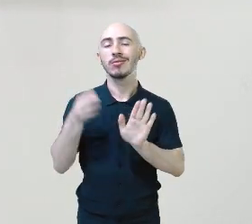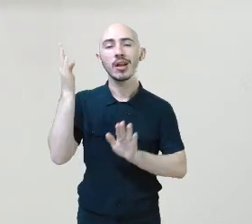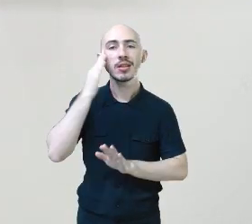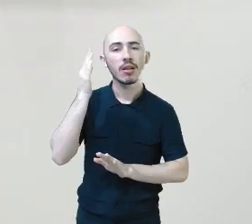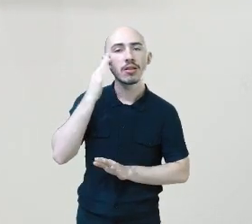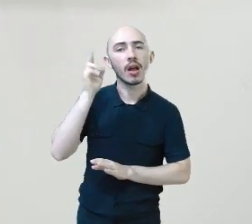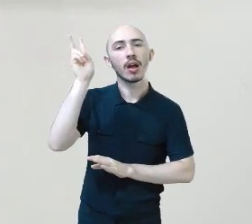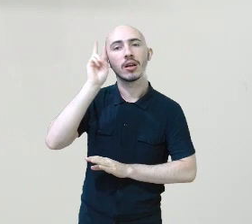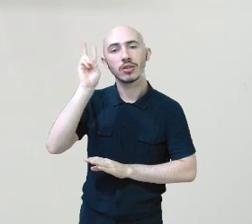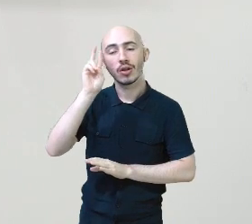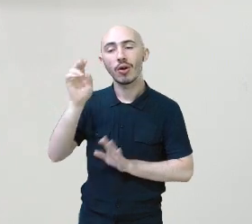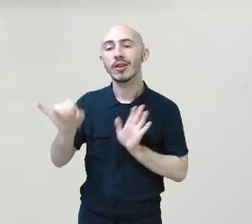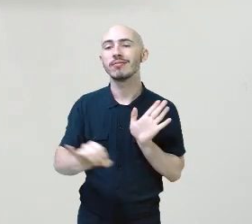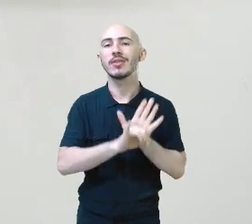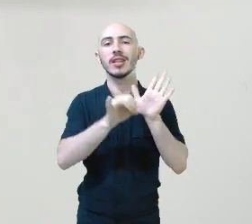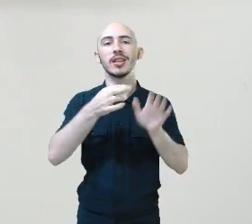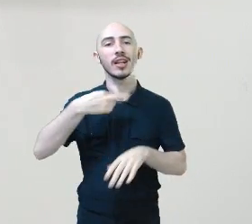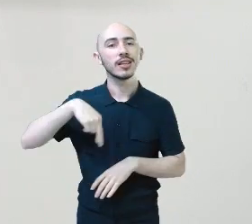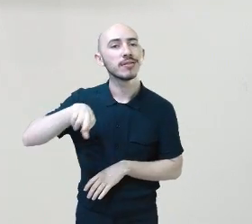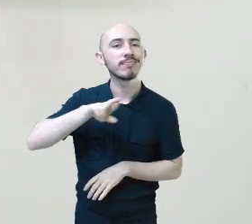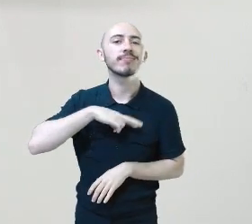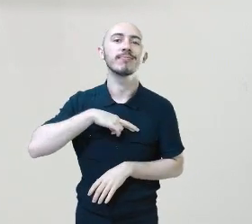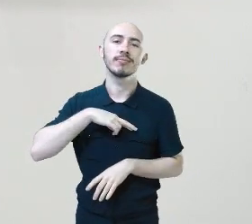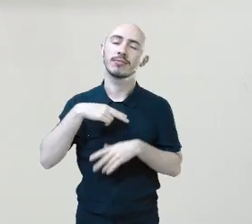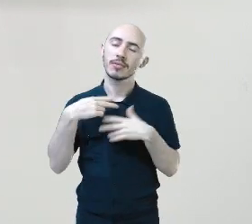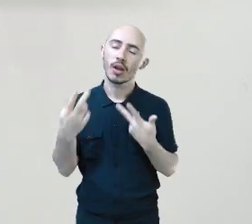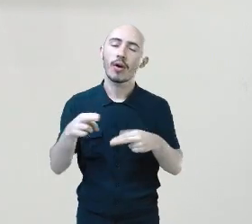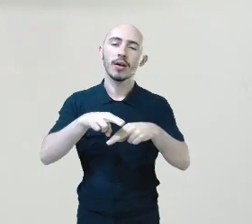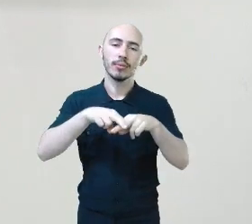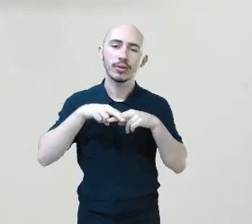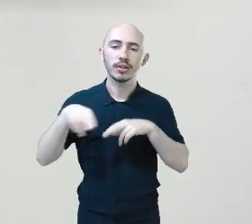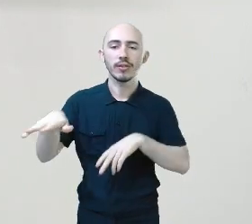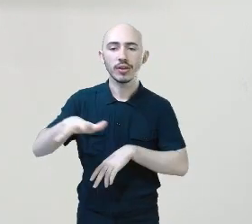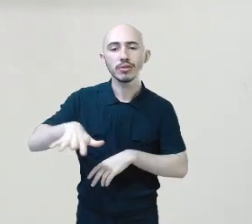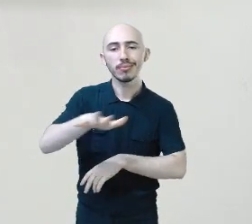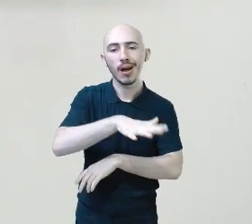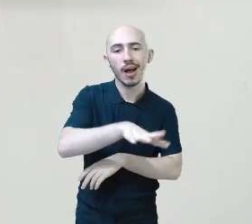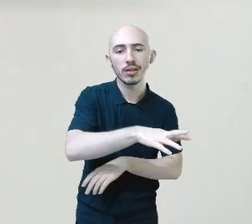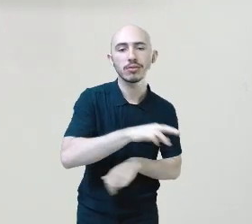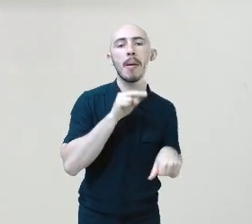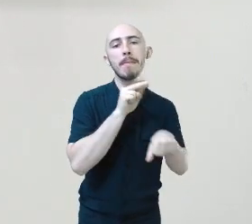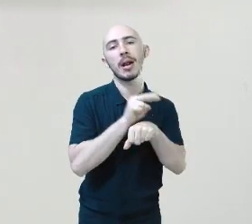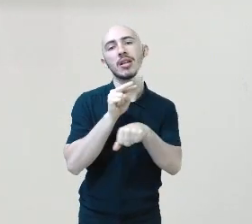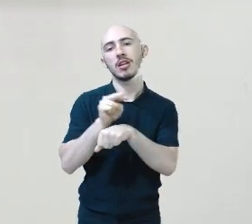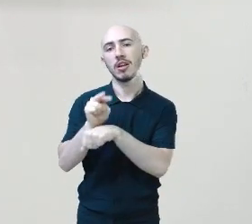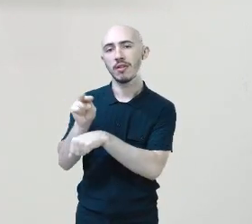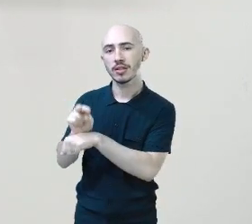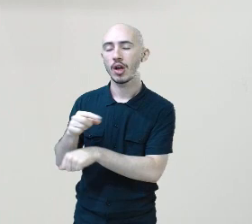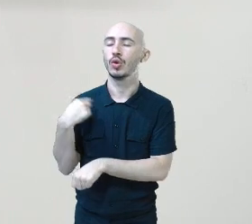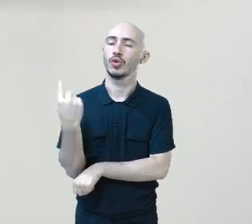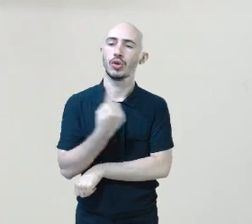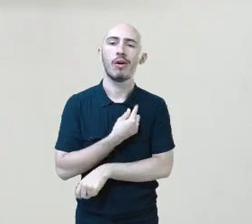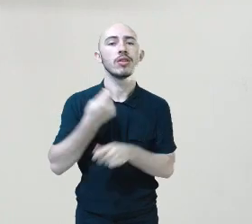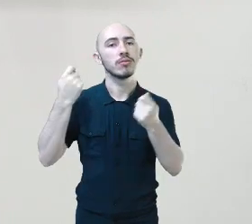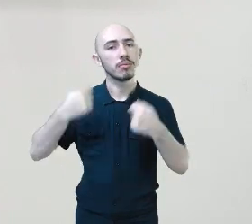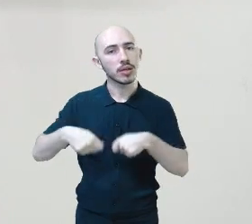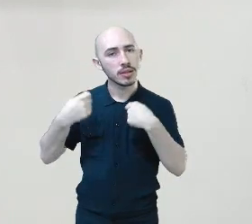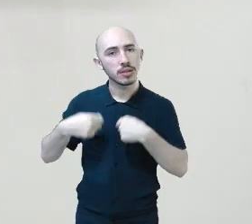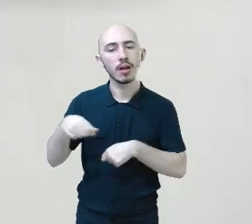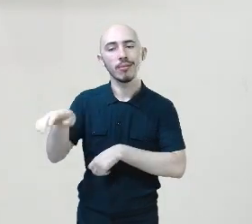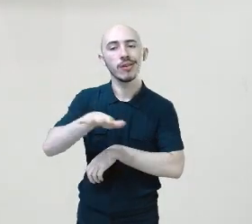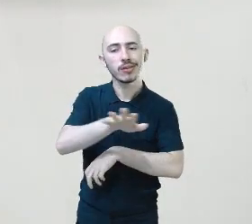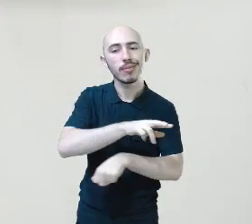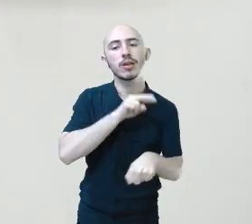a nossa identidade. Por isso que são espaços de preservação. A gente precisa preservar esses